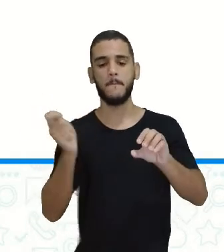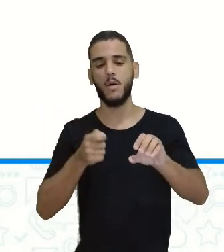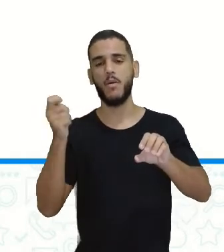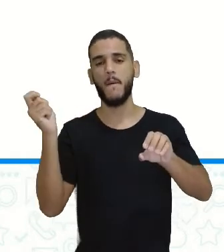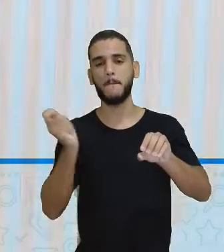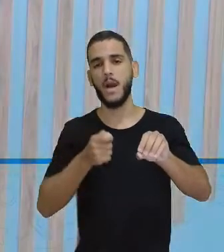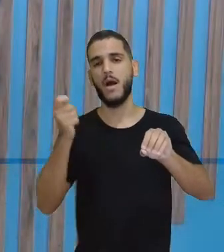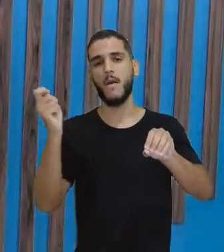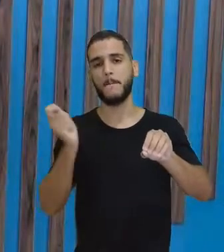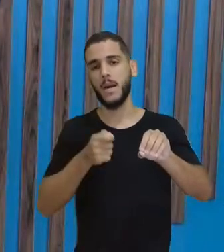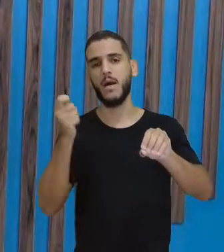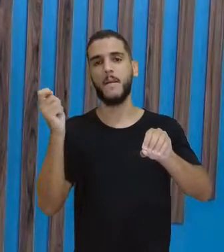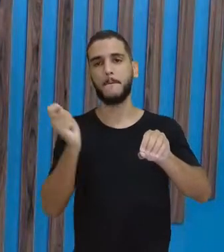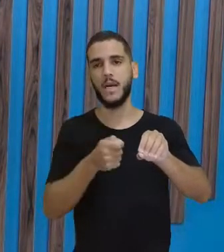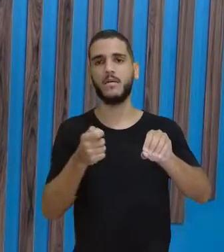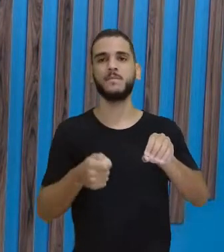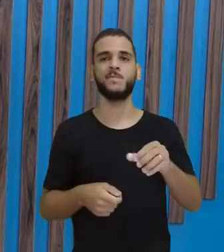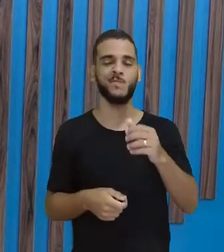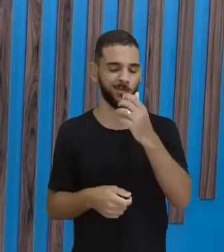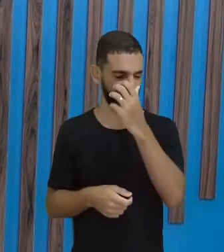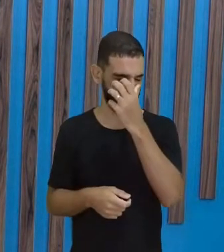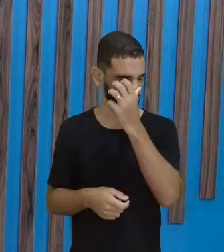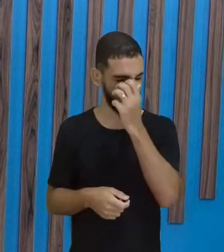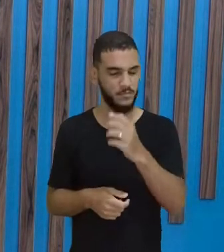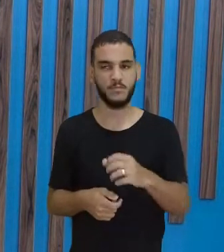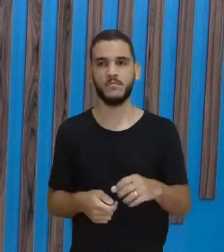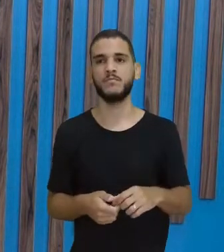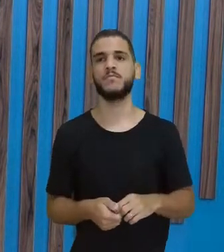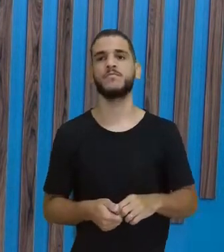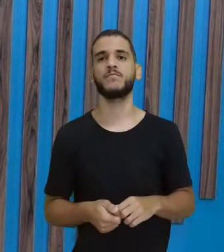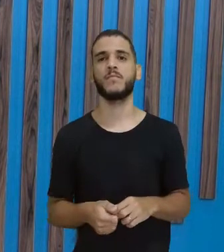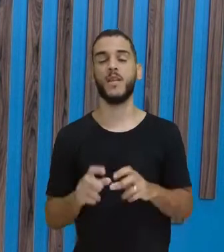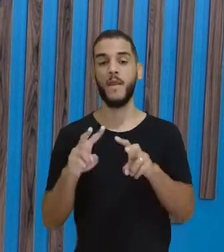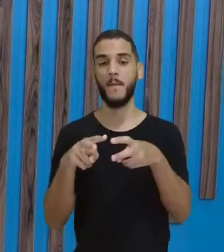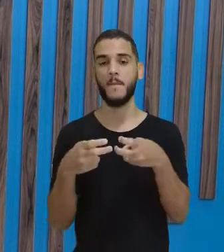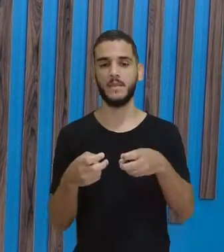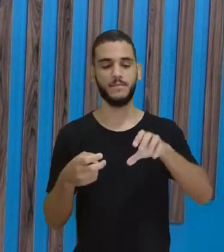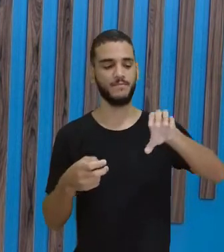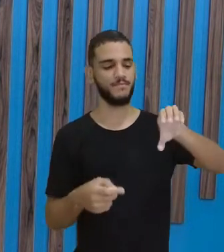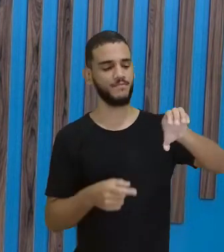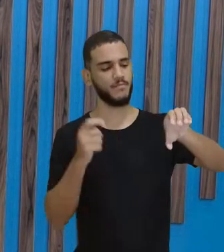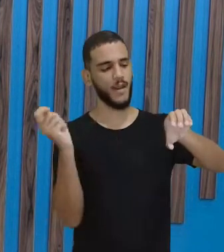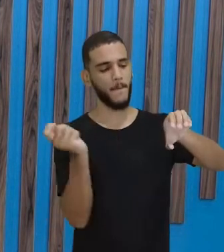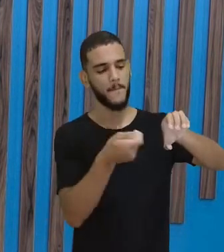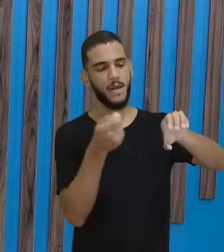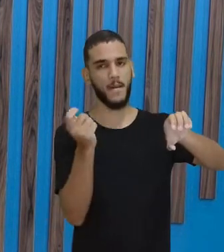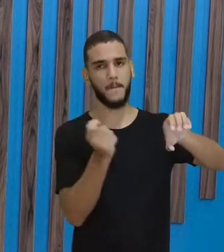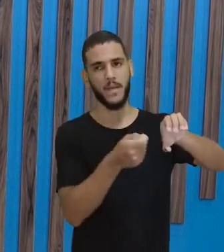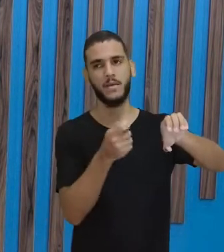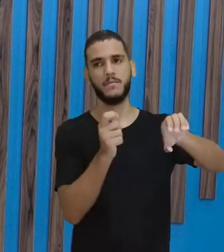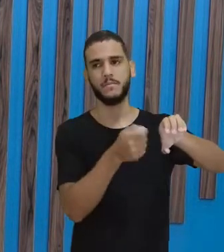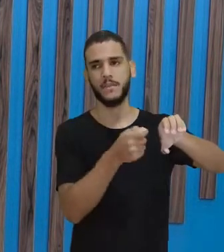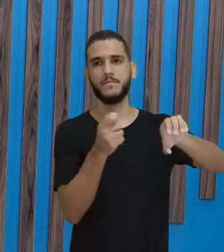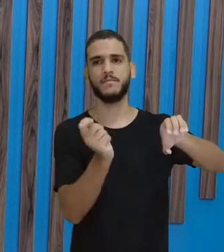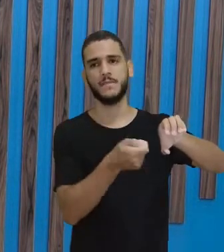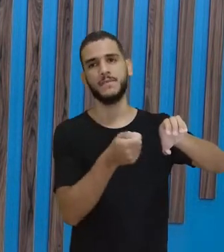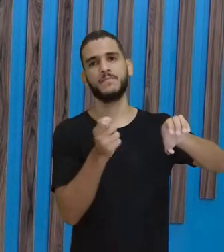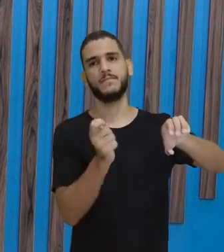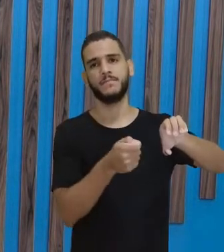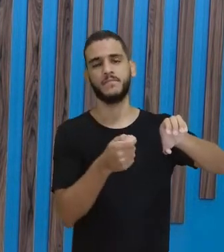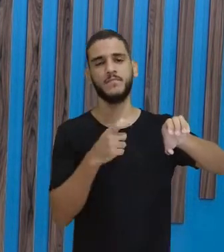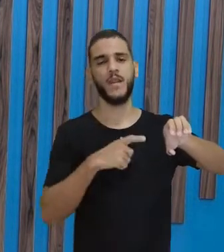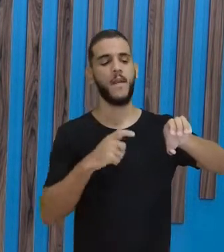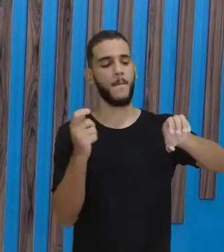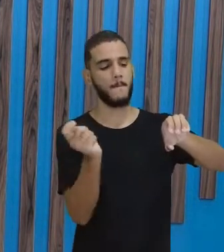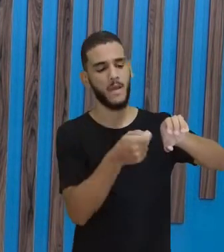partezinha que se toca nele, que a gente chama de membrana. Aqui, ó, dá para ver a membrana do tambor. Então, você toca um tambor, você está fazendo